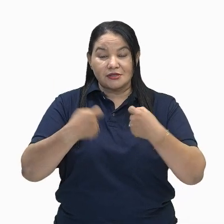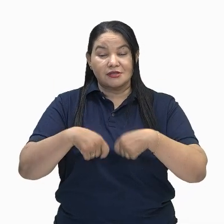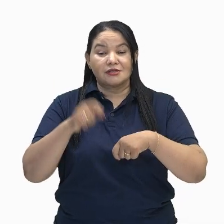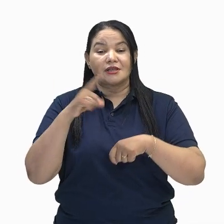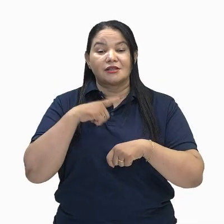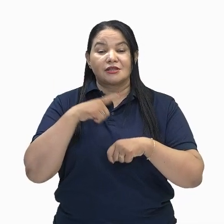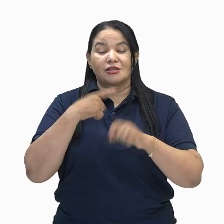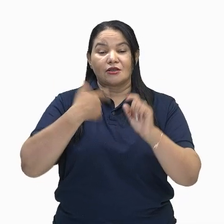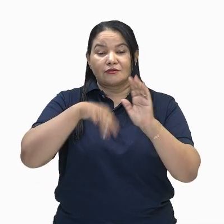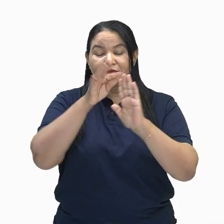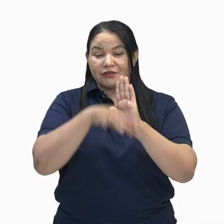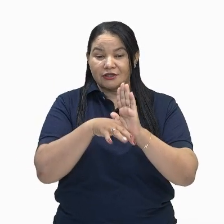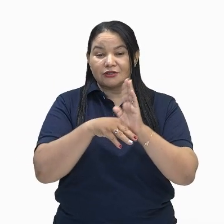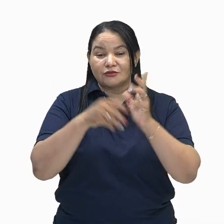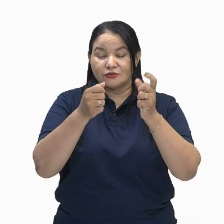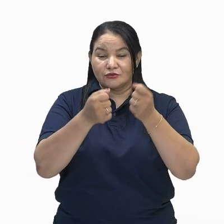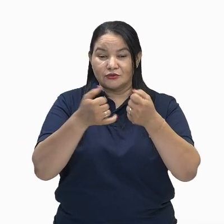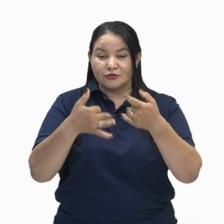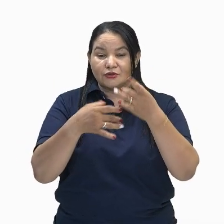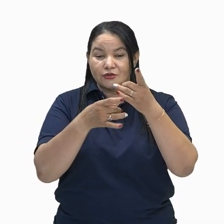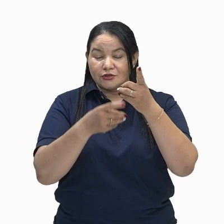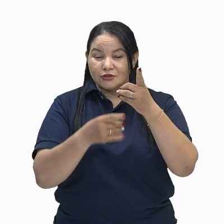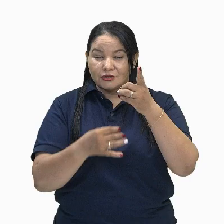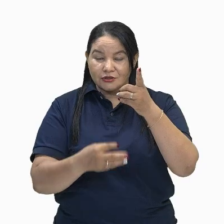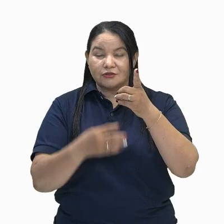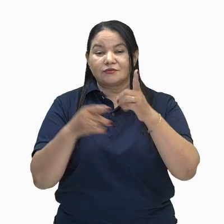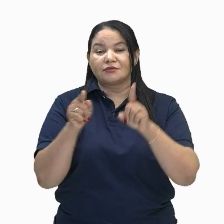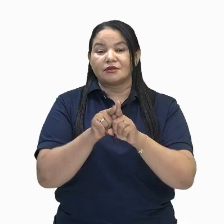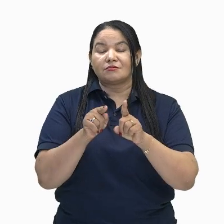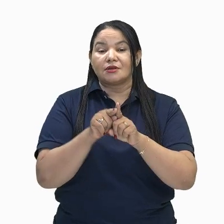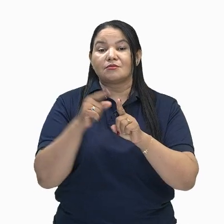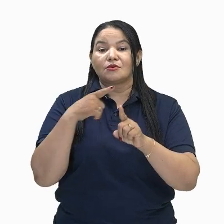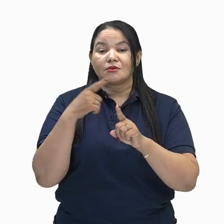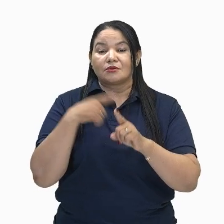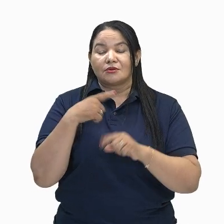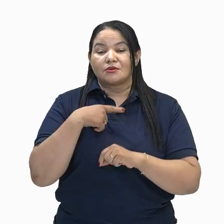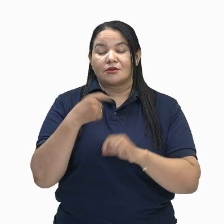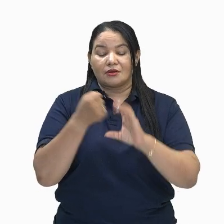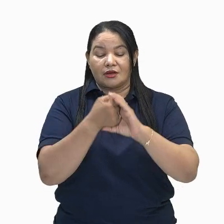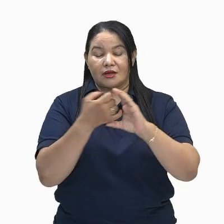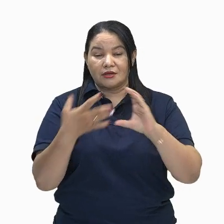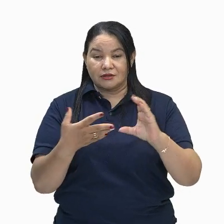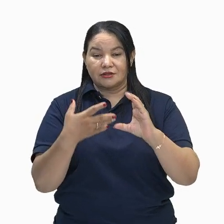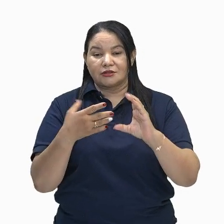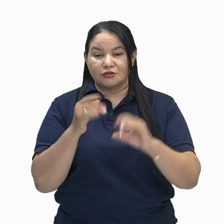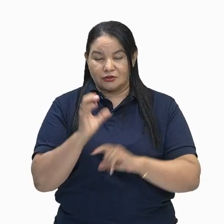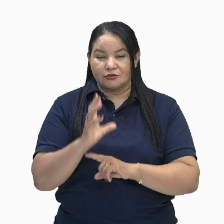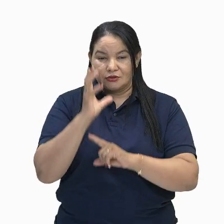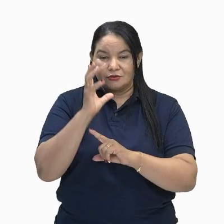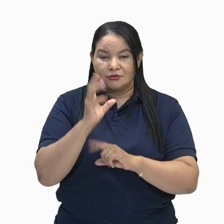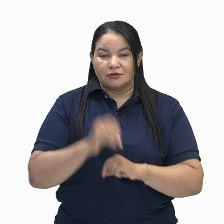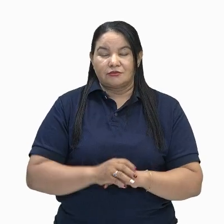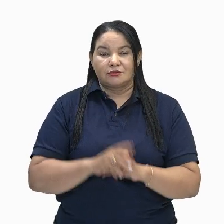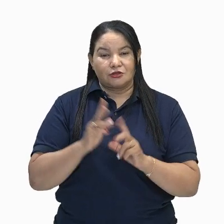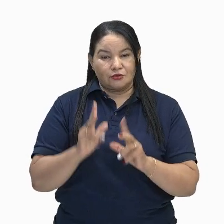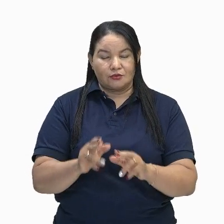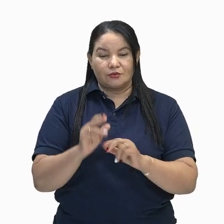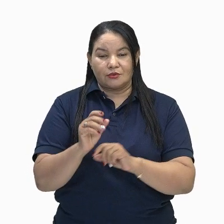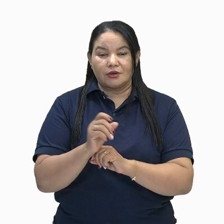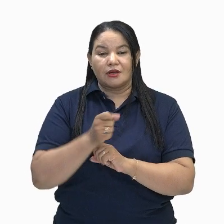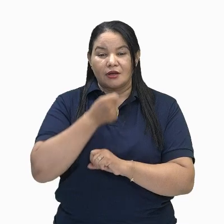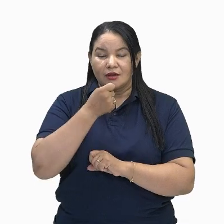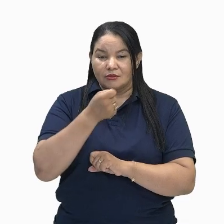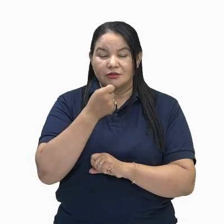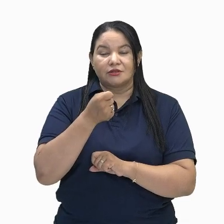texto descritivo justamente para dar as características desse fato, porque a reportagem também está relacionada a um